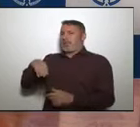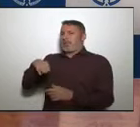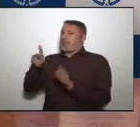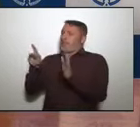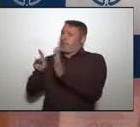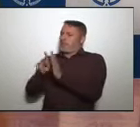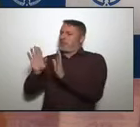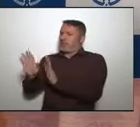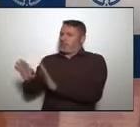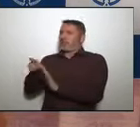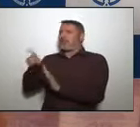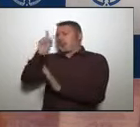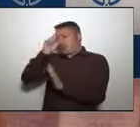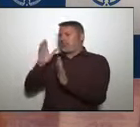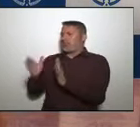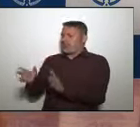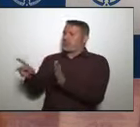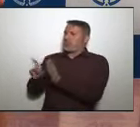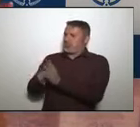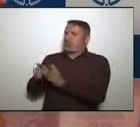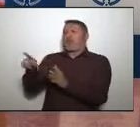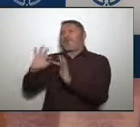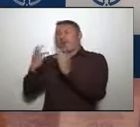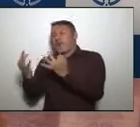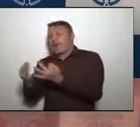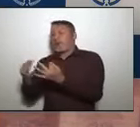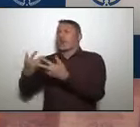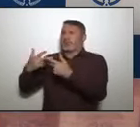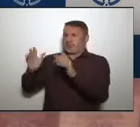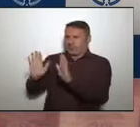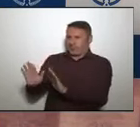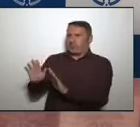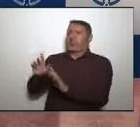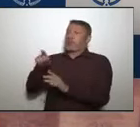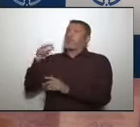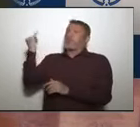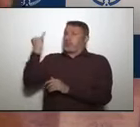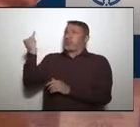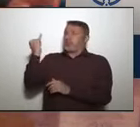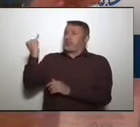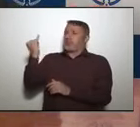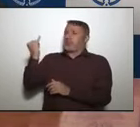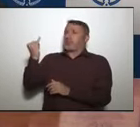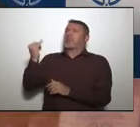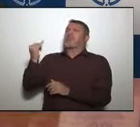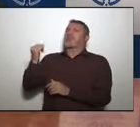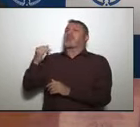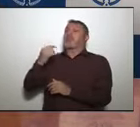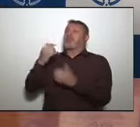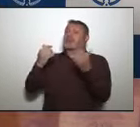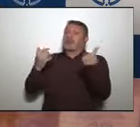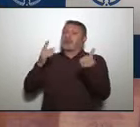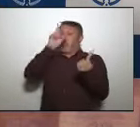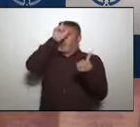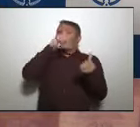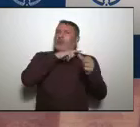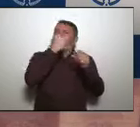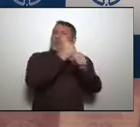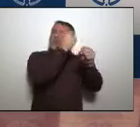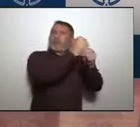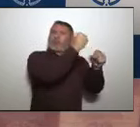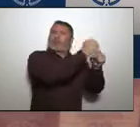lá, para policiais e seus familiares, que é um trabalho importante. Os outros 6 hospitais em obras. Também já tinha